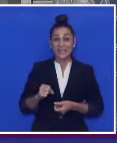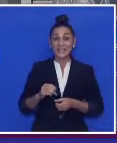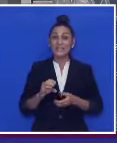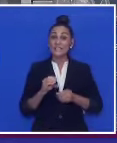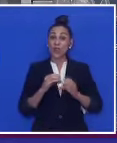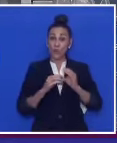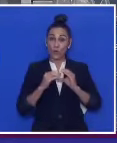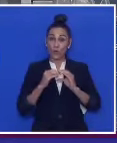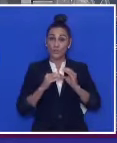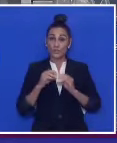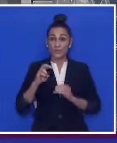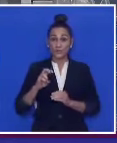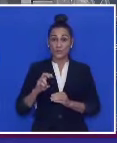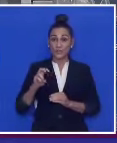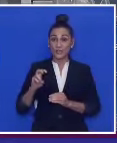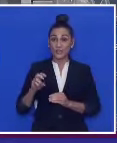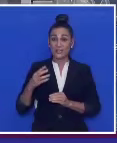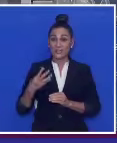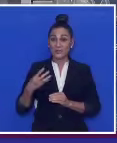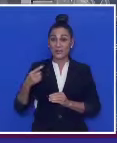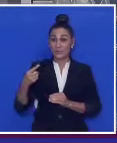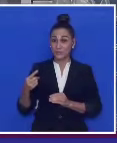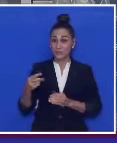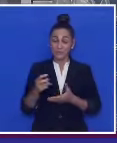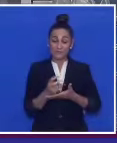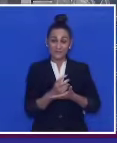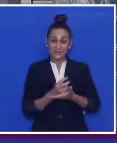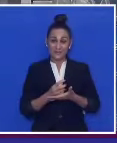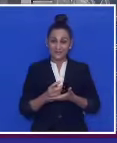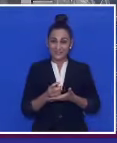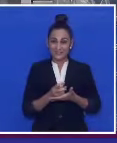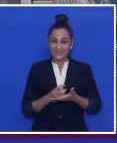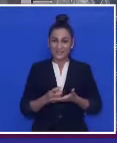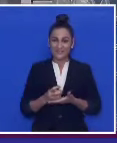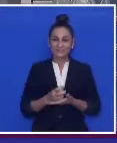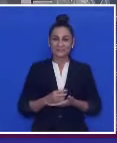Esse é o concurso 5.541 da Quina.